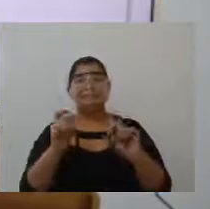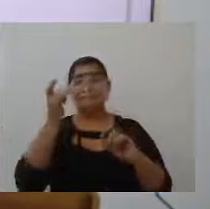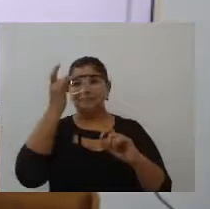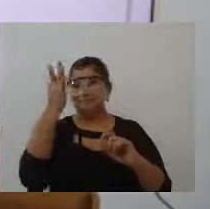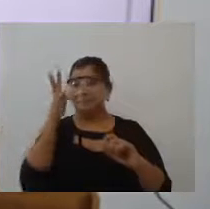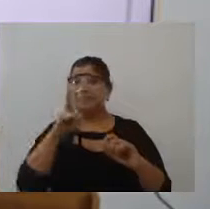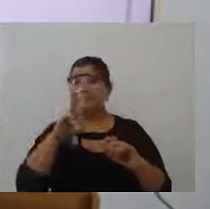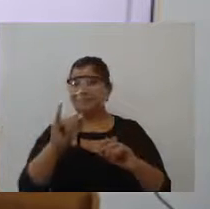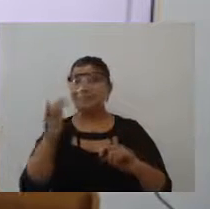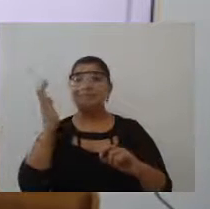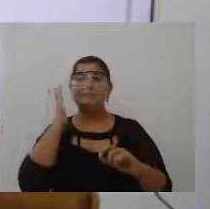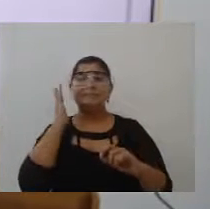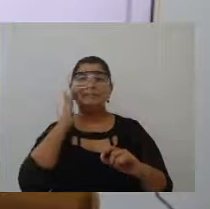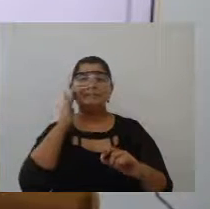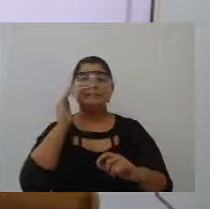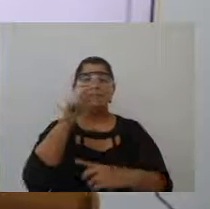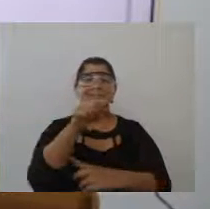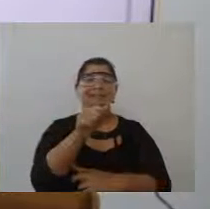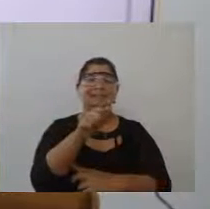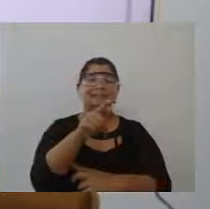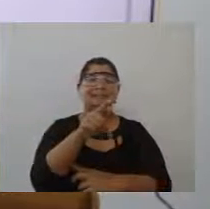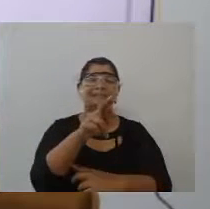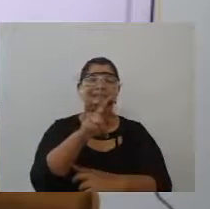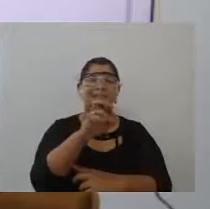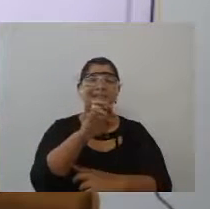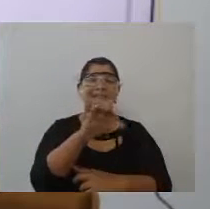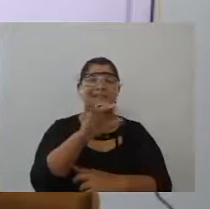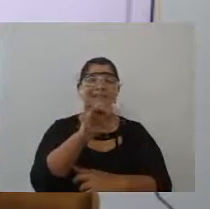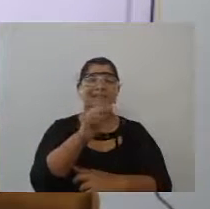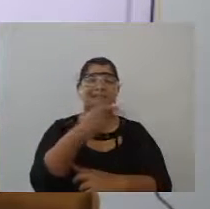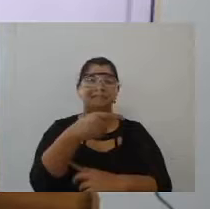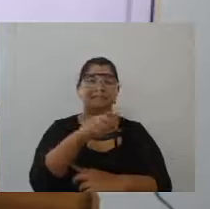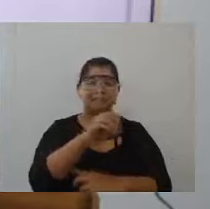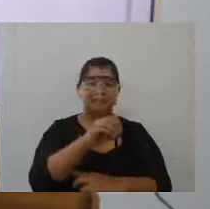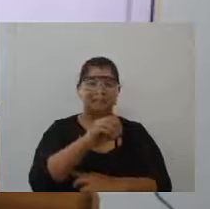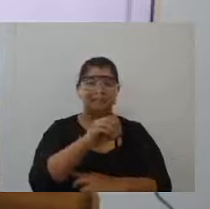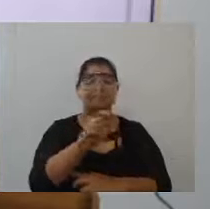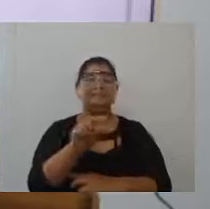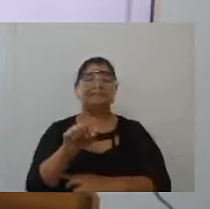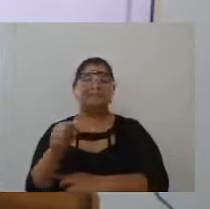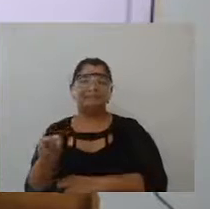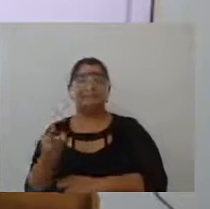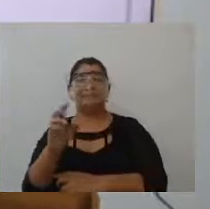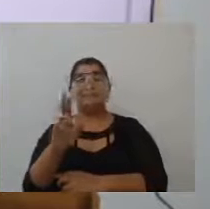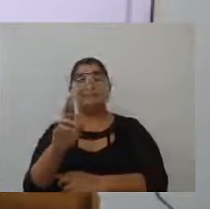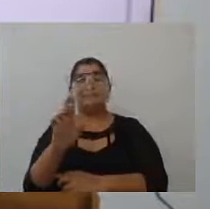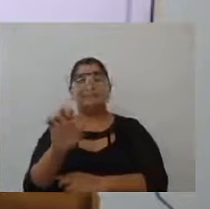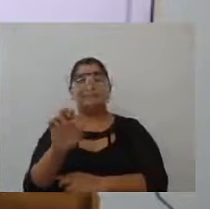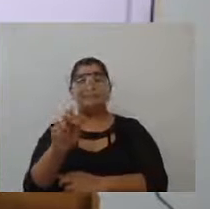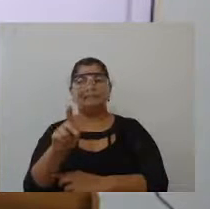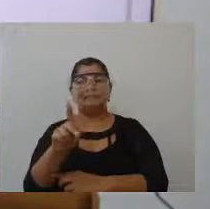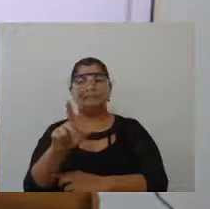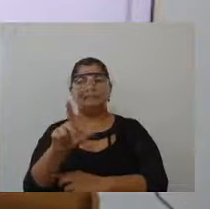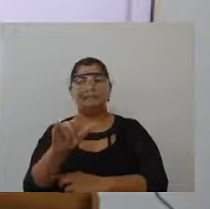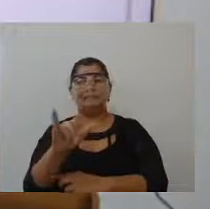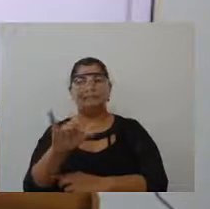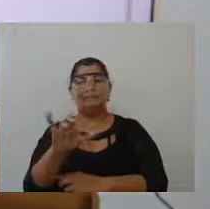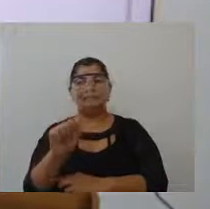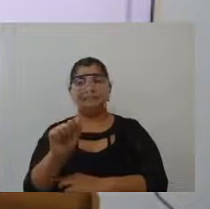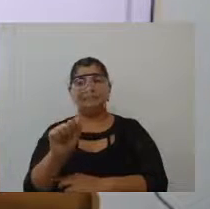entender. Apreciação e réplica. Eu vou começar falando sobre apreciação. A ideia de um